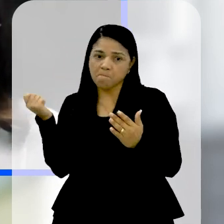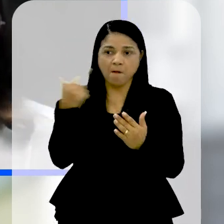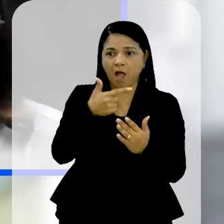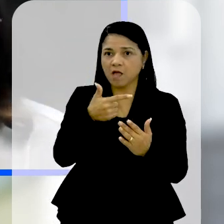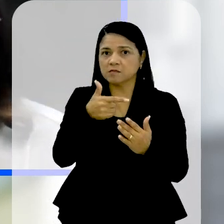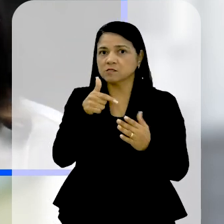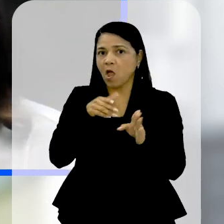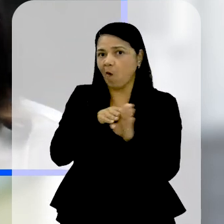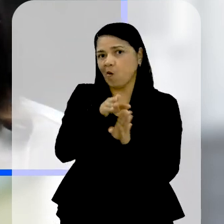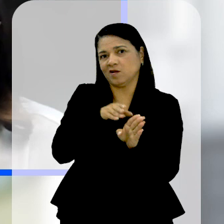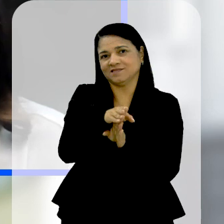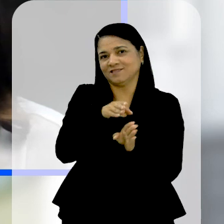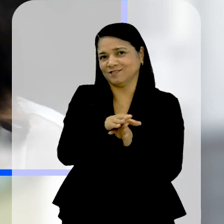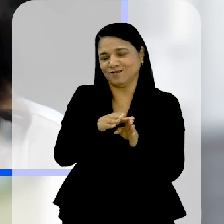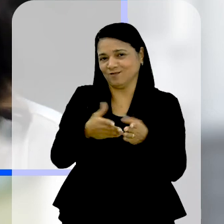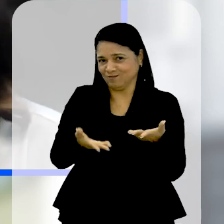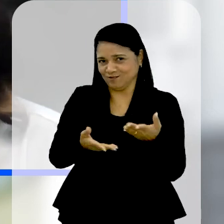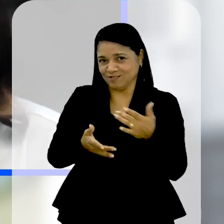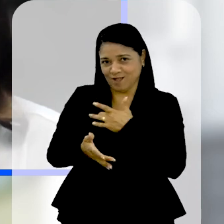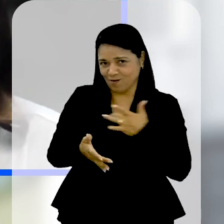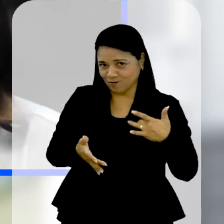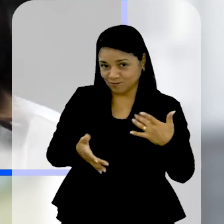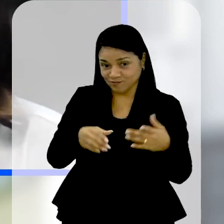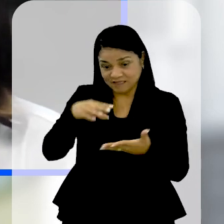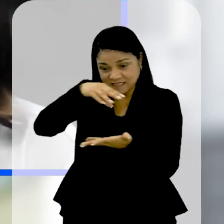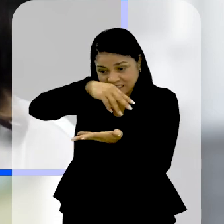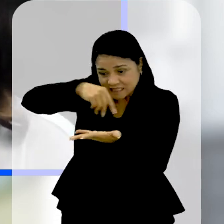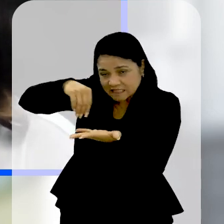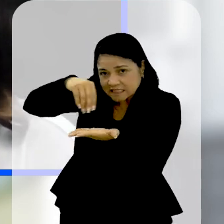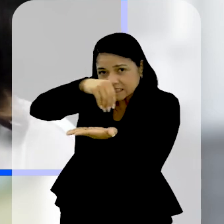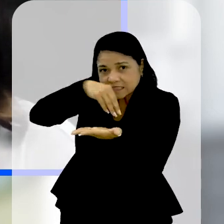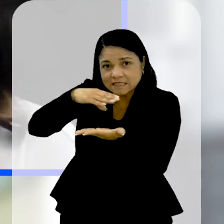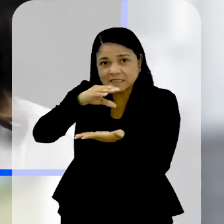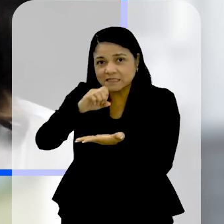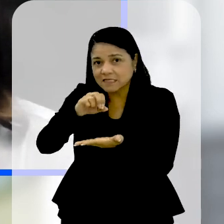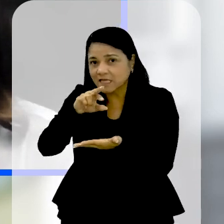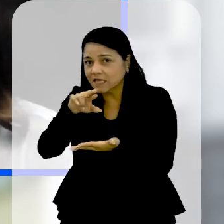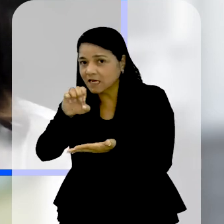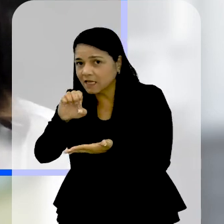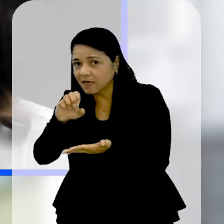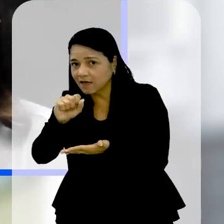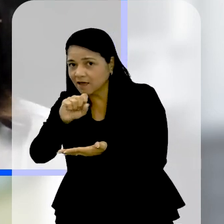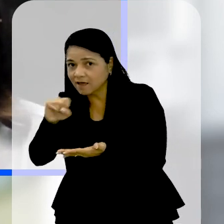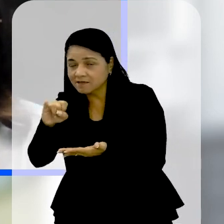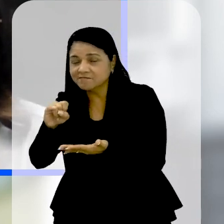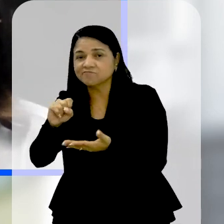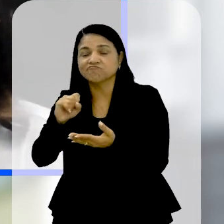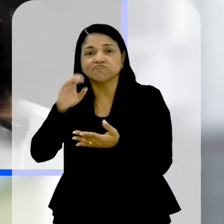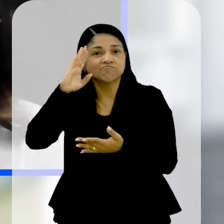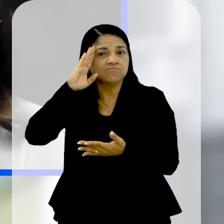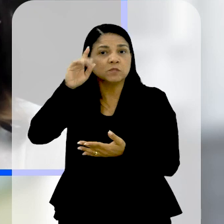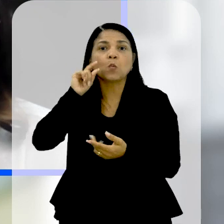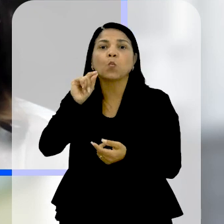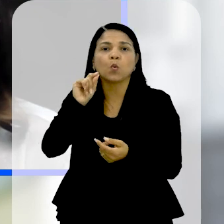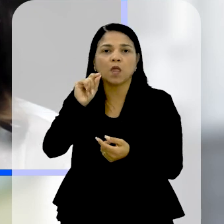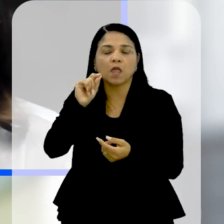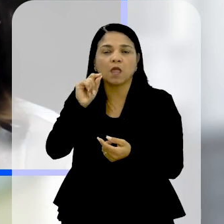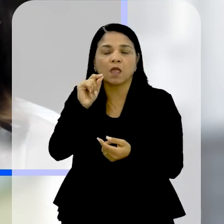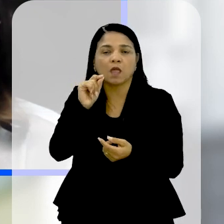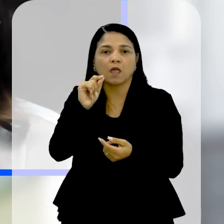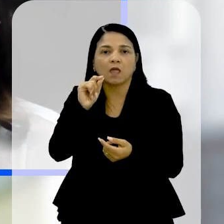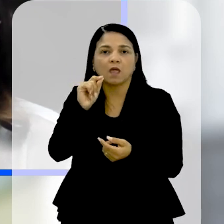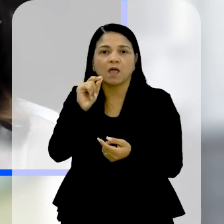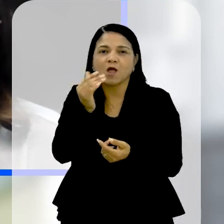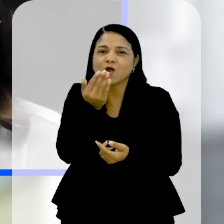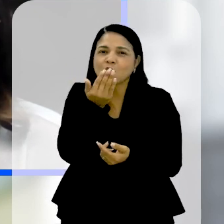as orientações de saúde. E no caso dos cereais também, a prioridade deve ser ao máximo possível